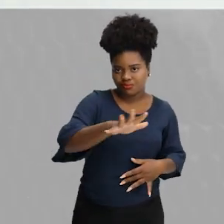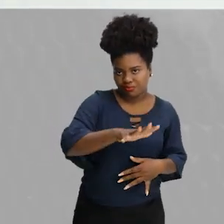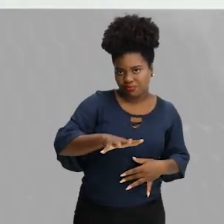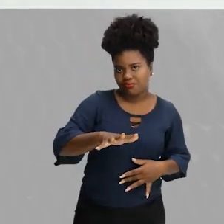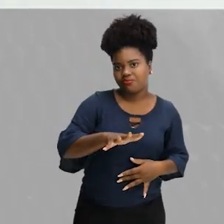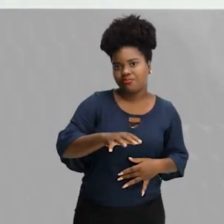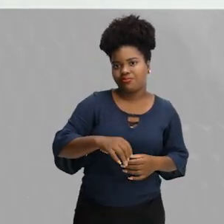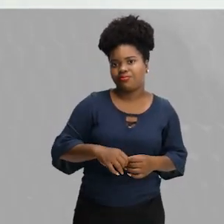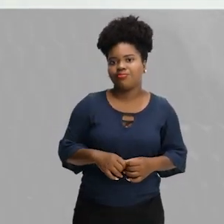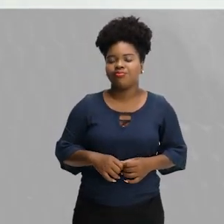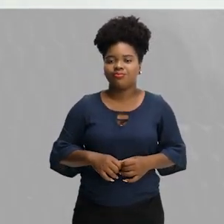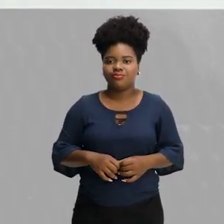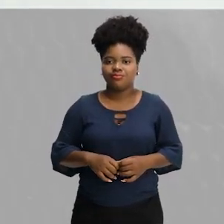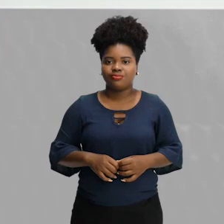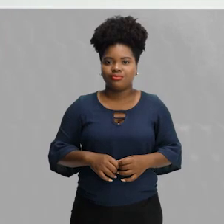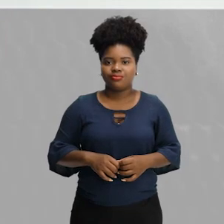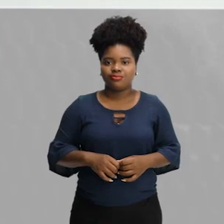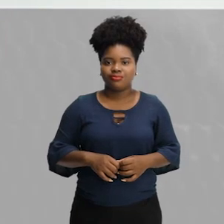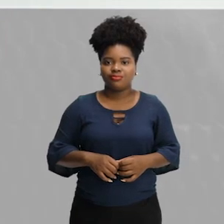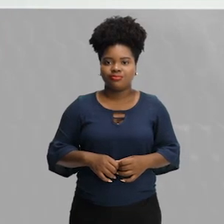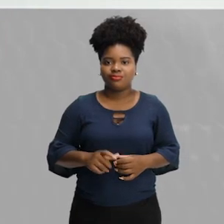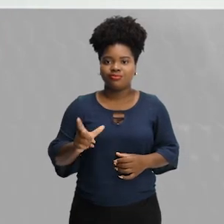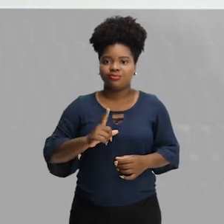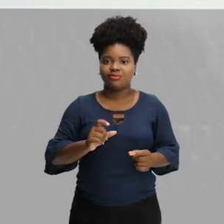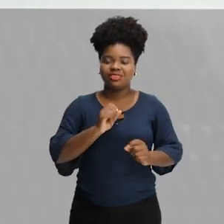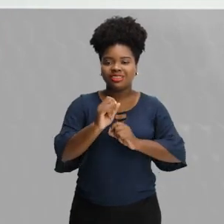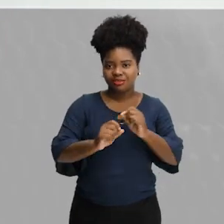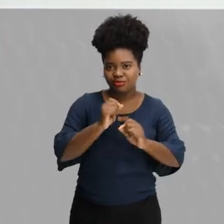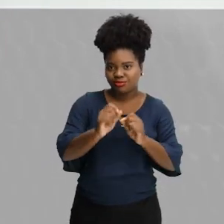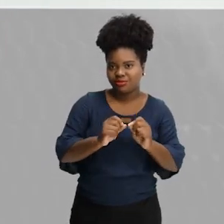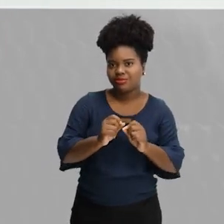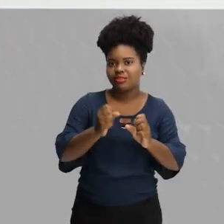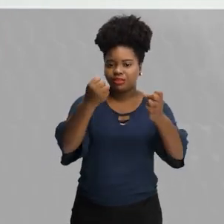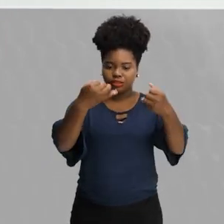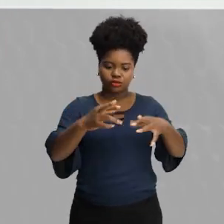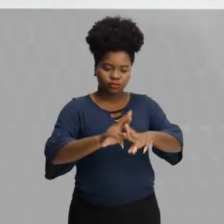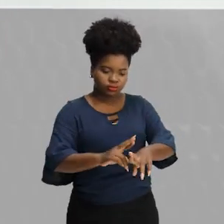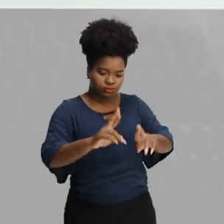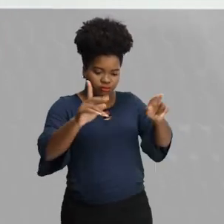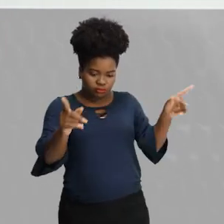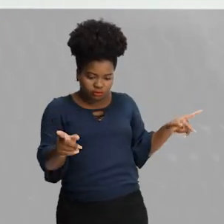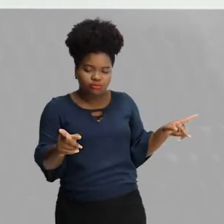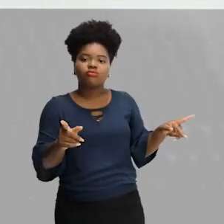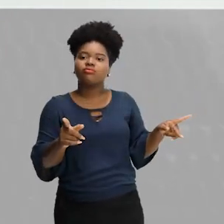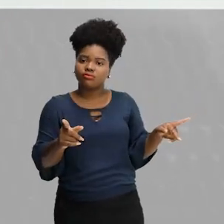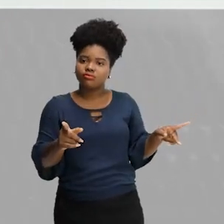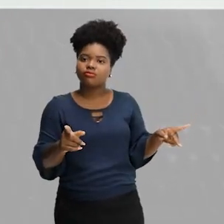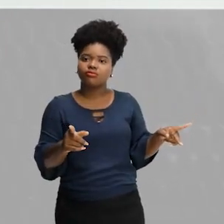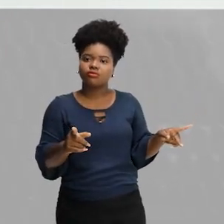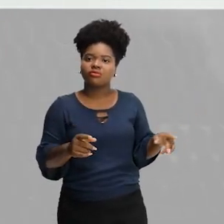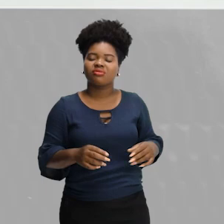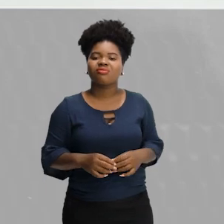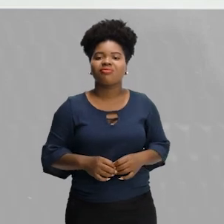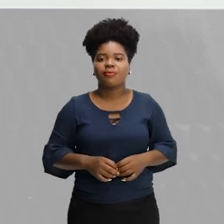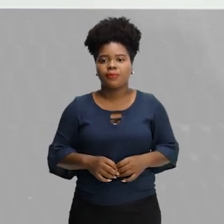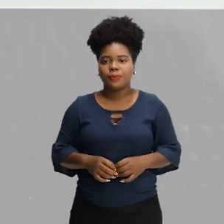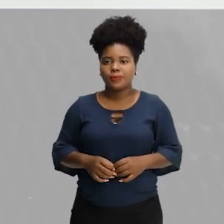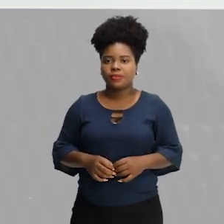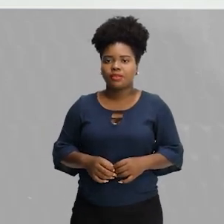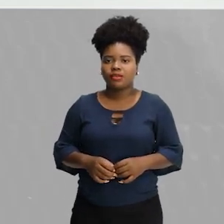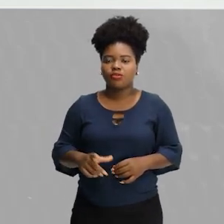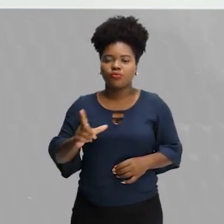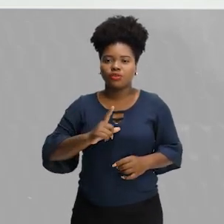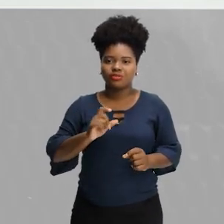de hoje. Exatamente por isso nós demos aí muito mais força a essas diferenças entre o nosso território. Quando você fala